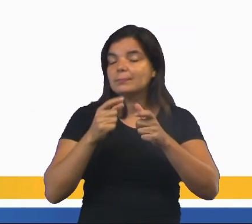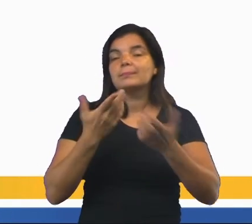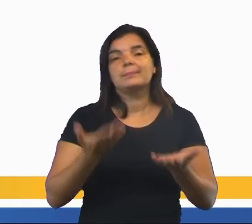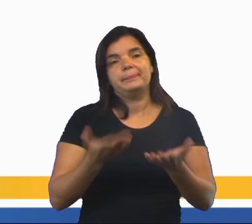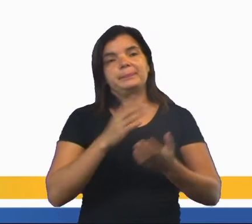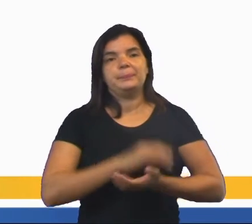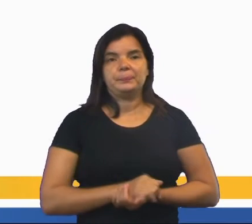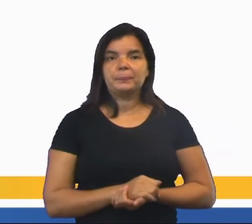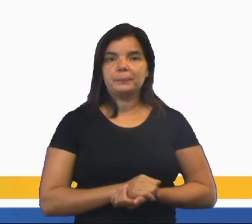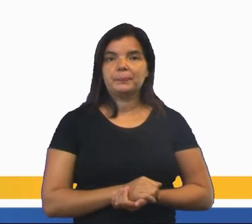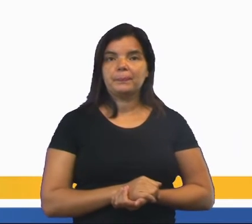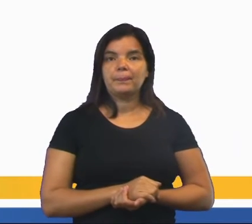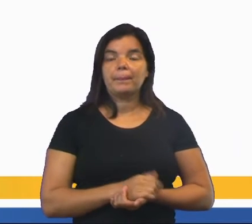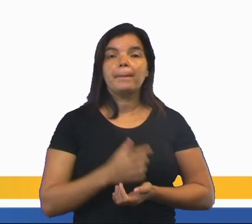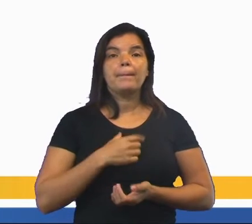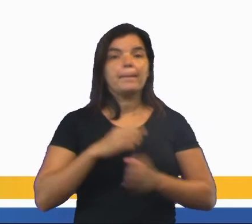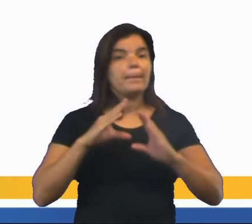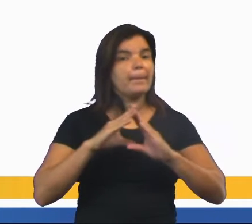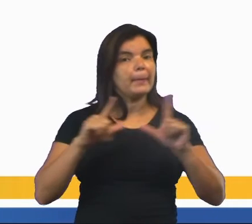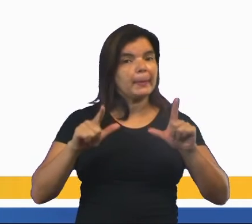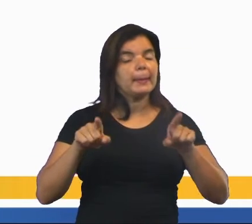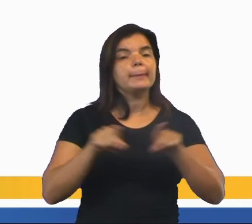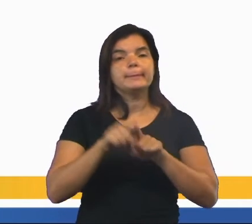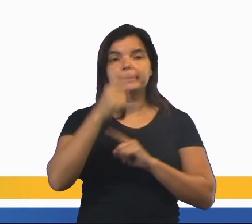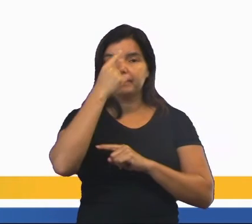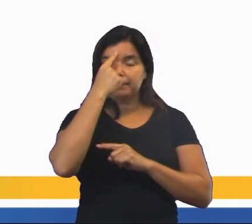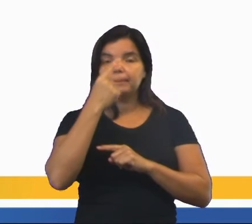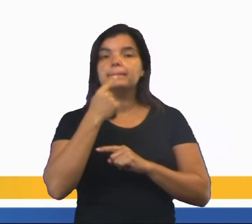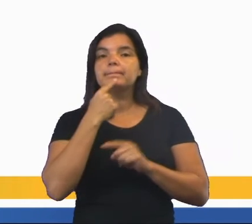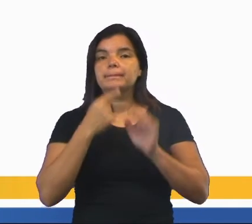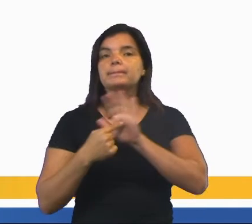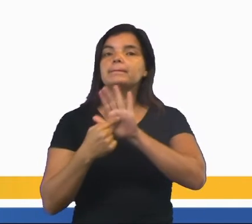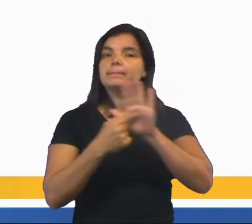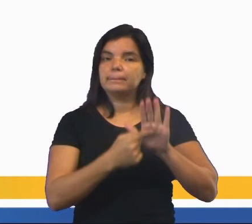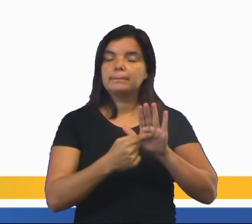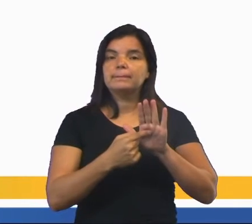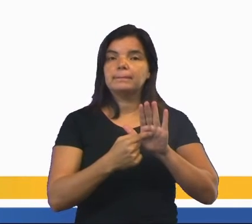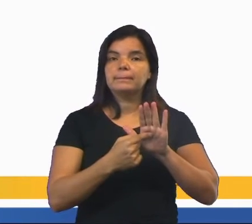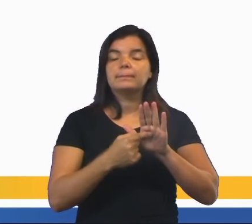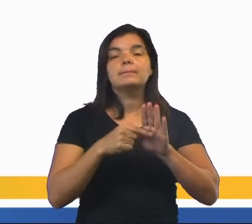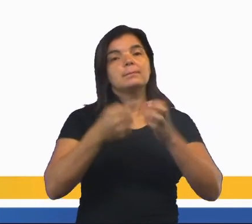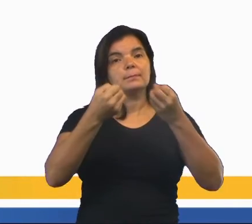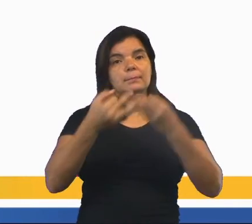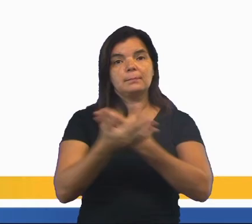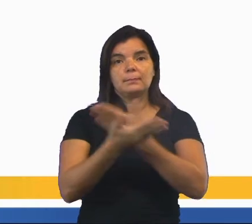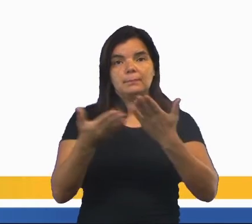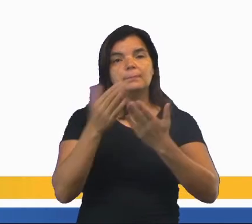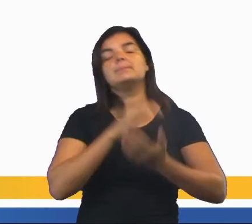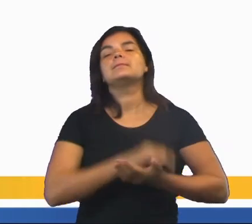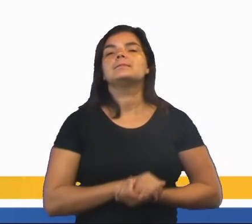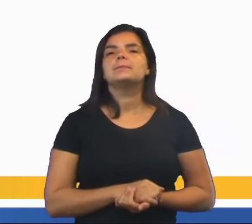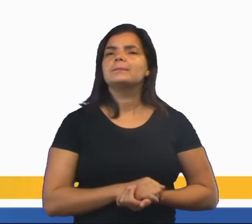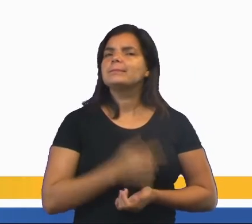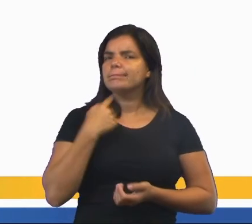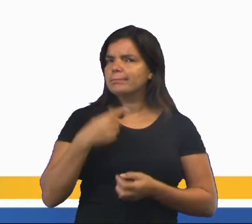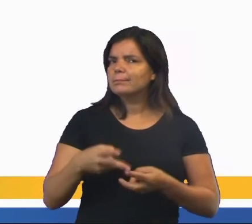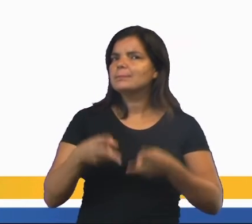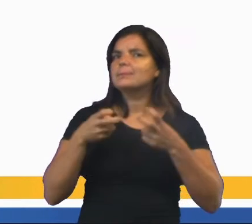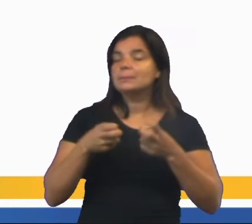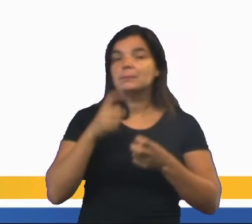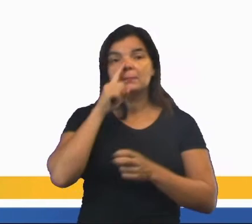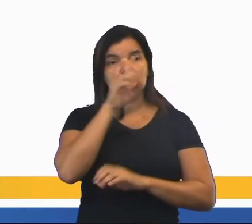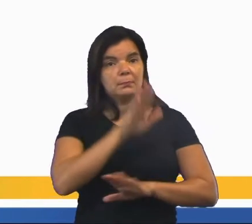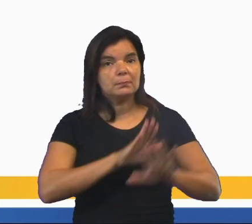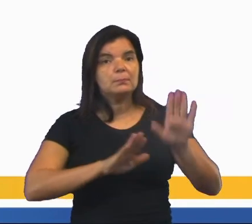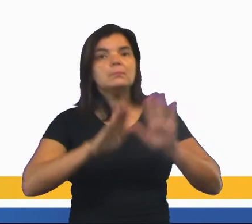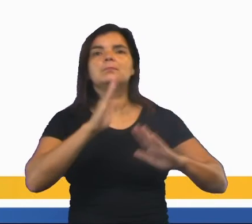risco? Aqui nós temos evidencialmente uma imagem que nos mostra isso que eu acabei de falar para vocês. Conseguem perceber o perigo que